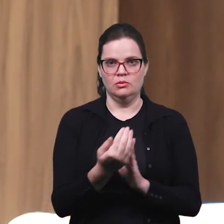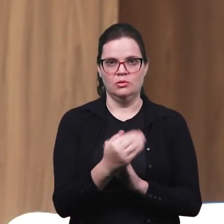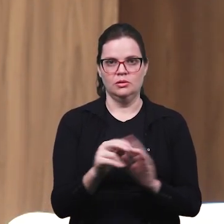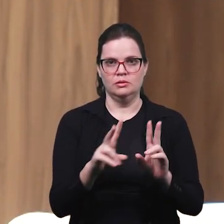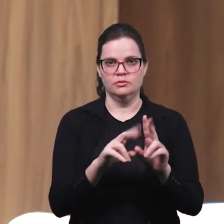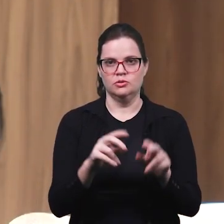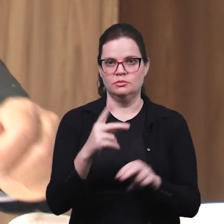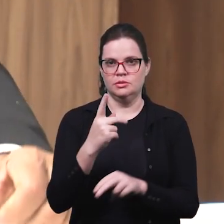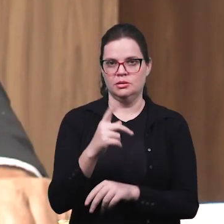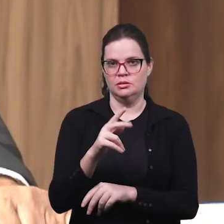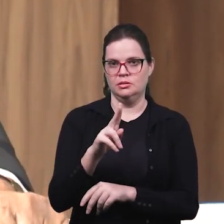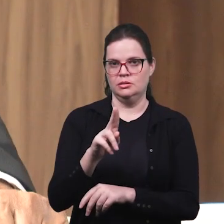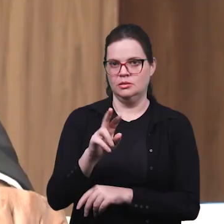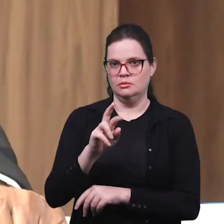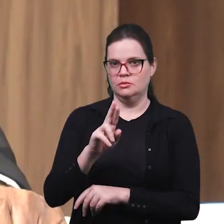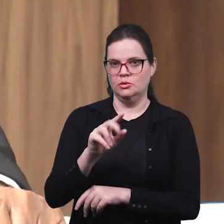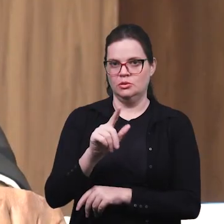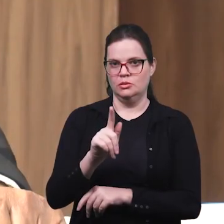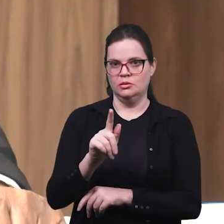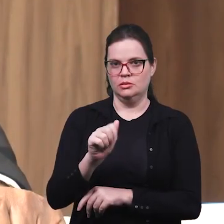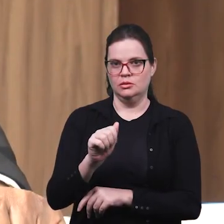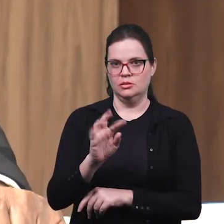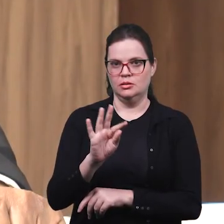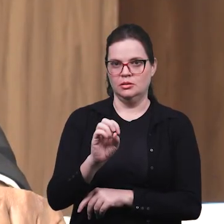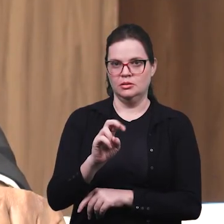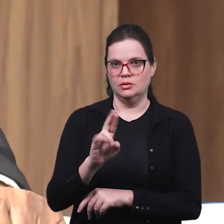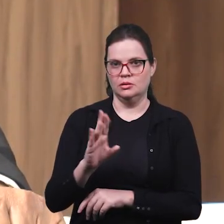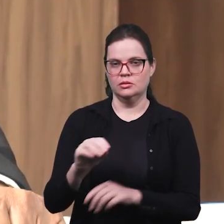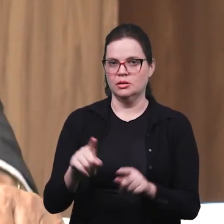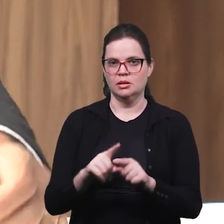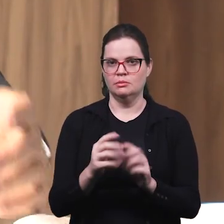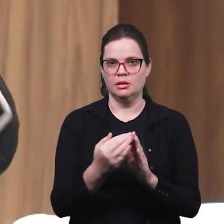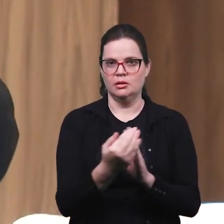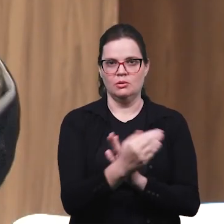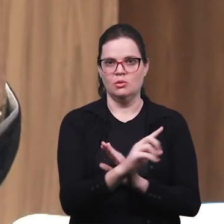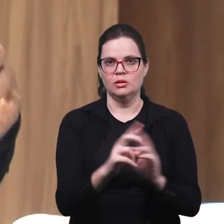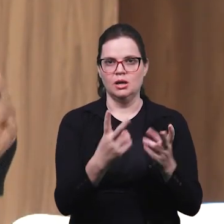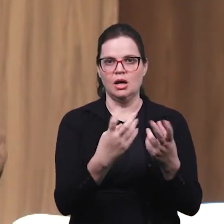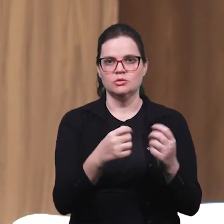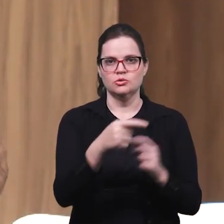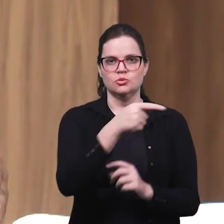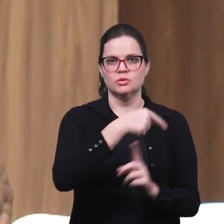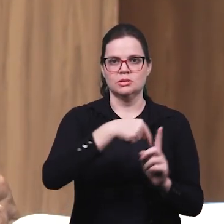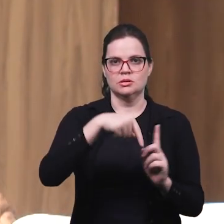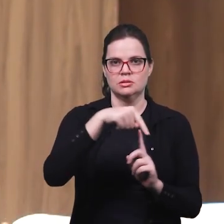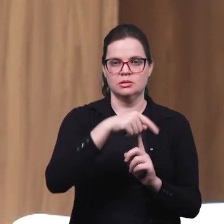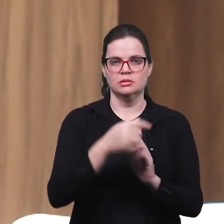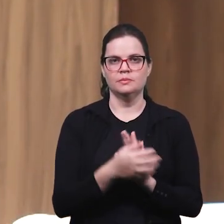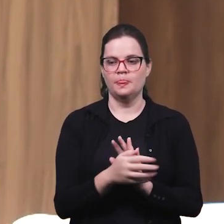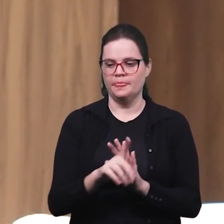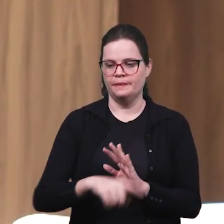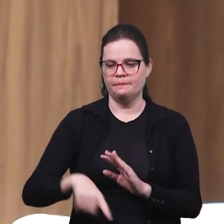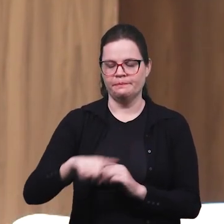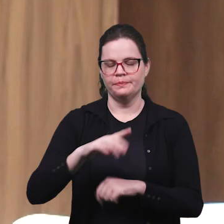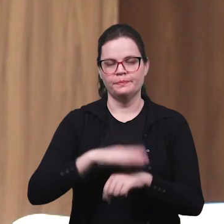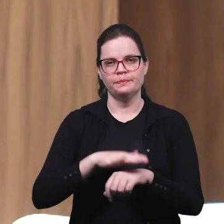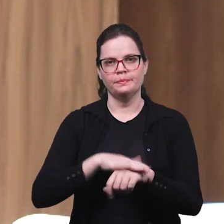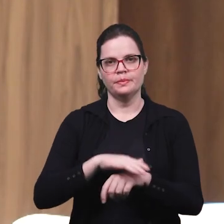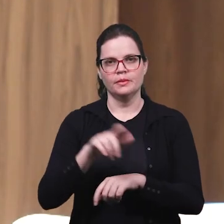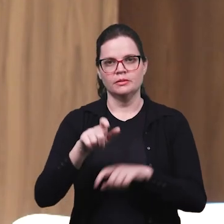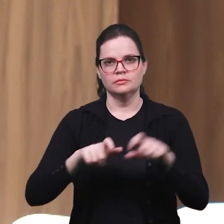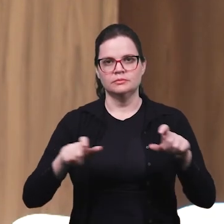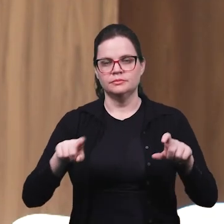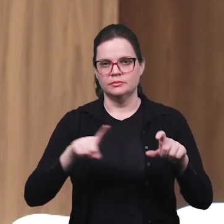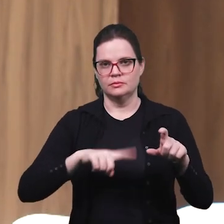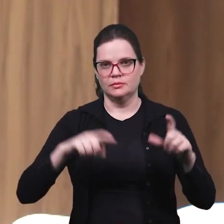certo? Era contra o purgatório, e rejeitavam o culto a santos. Certo? Você vê que muitos deles foram trazendo coisas que